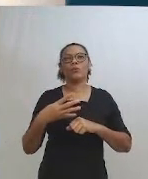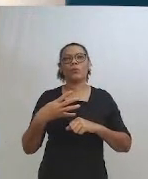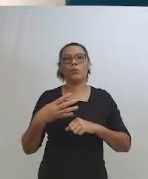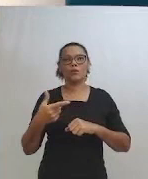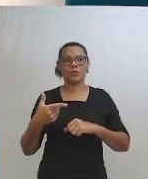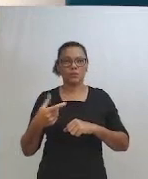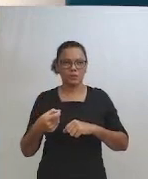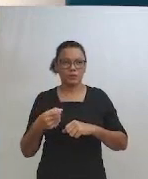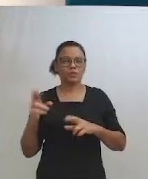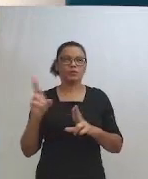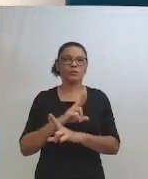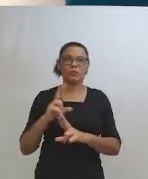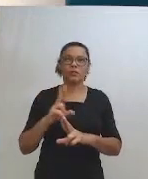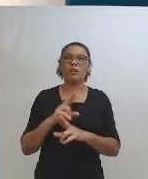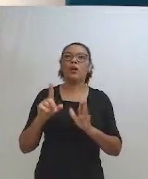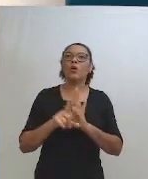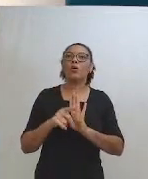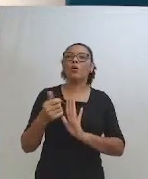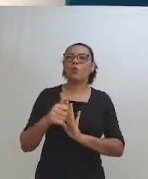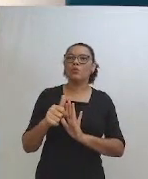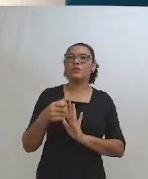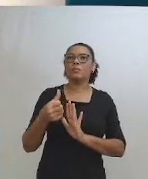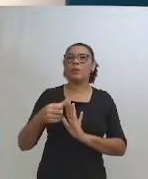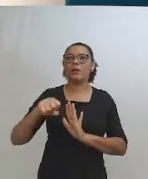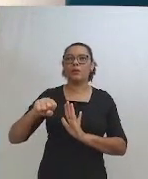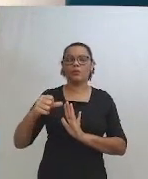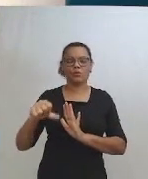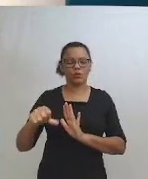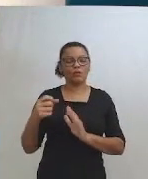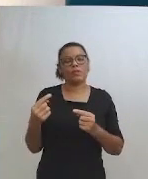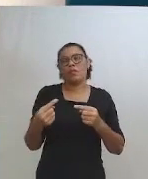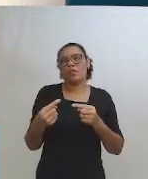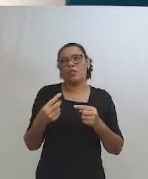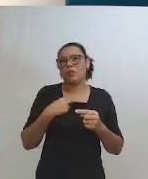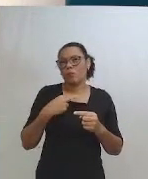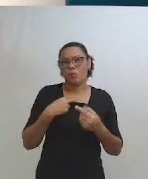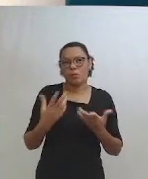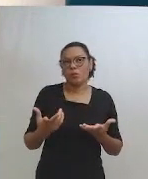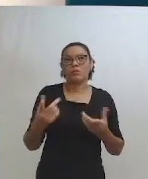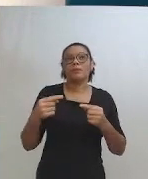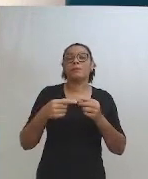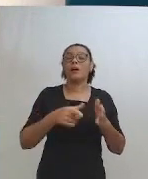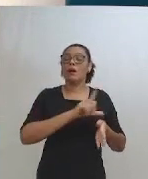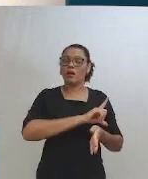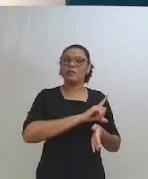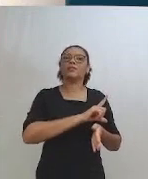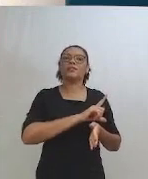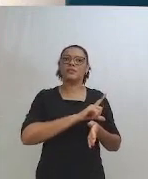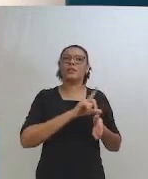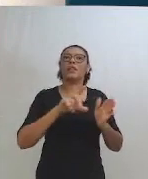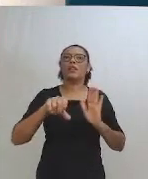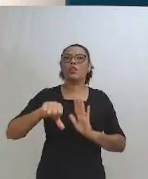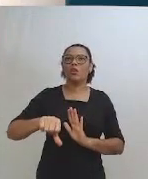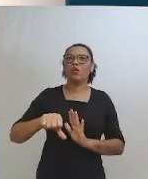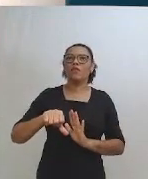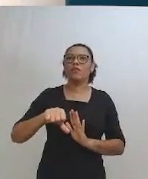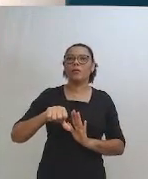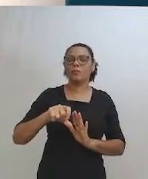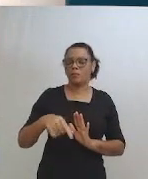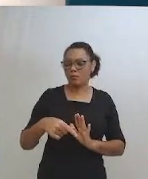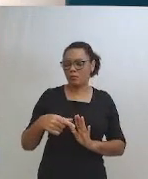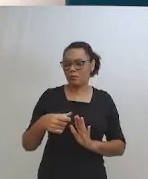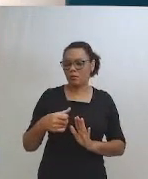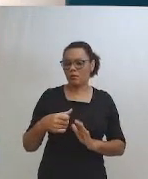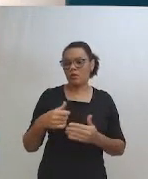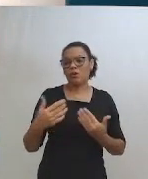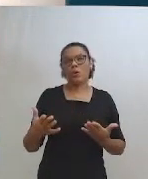Lei 11.689, não pode ser aplicado aos fatos anteriores à vigência da Lei 9.271, quando decretada a revelia do réu, certo é que